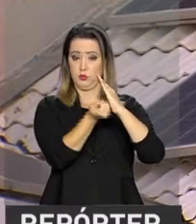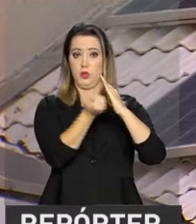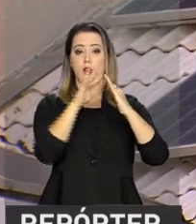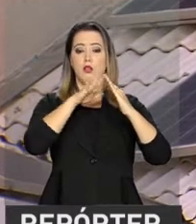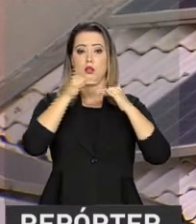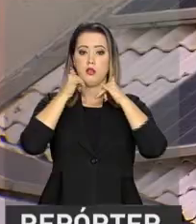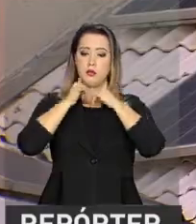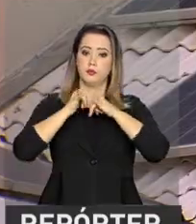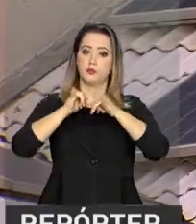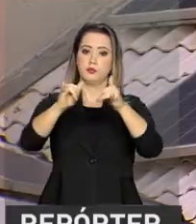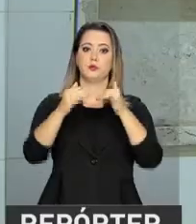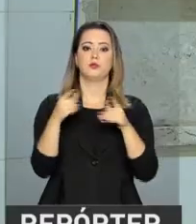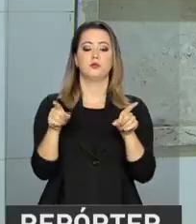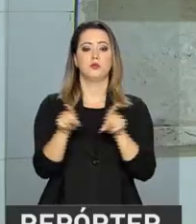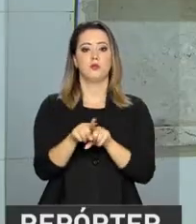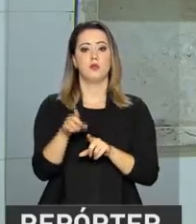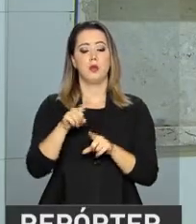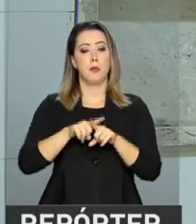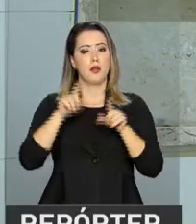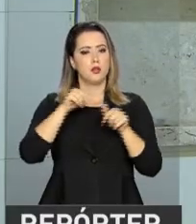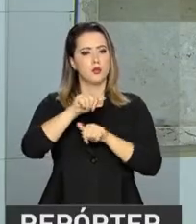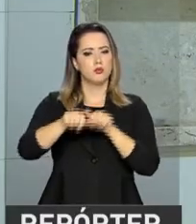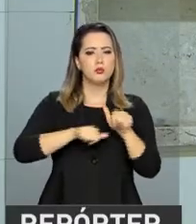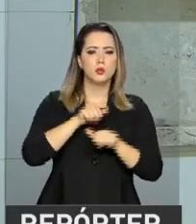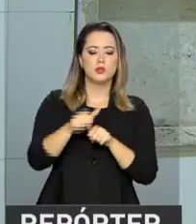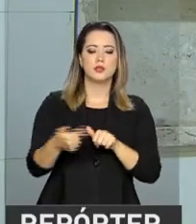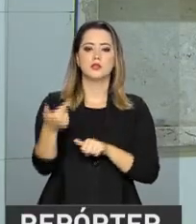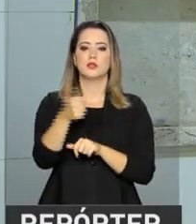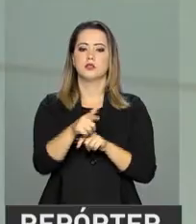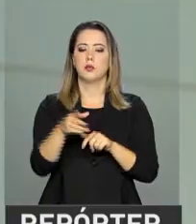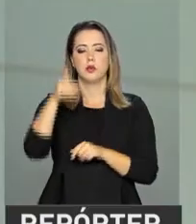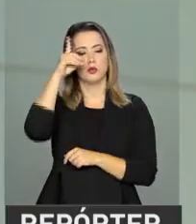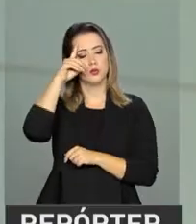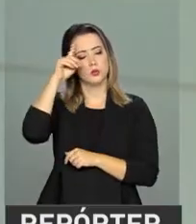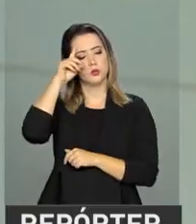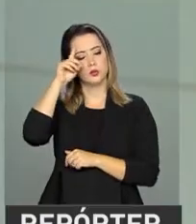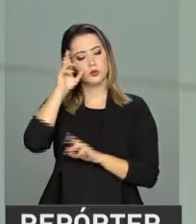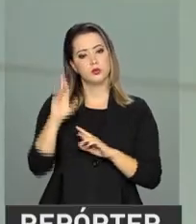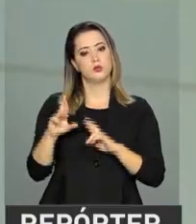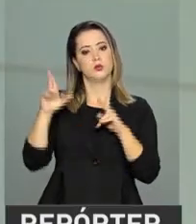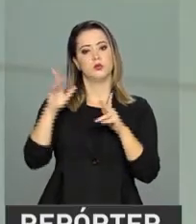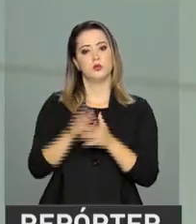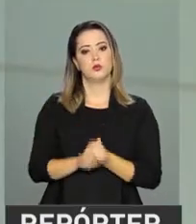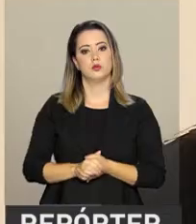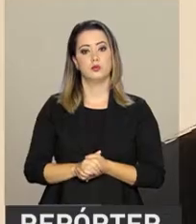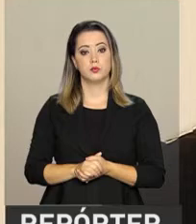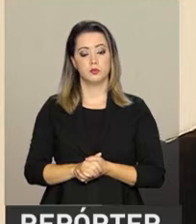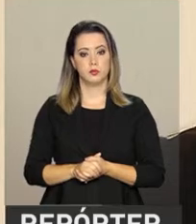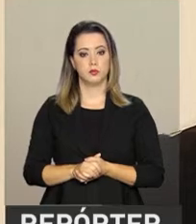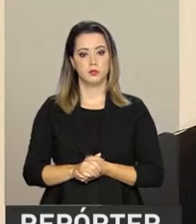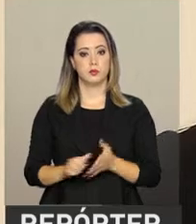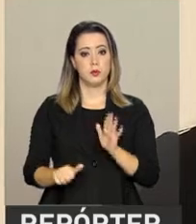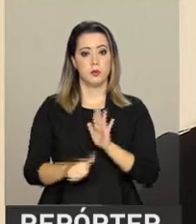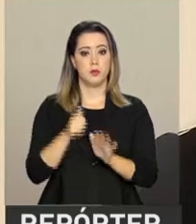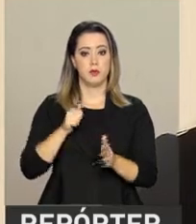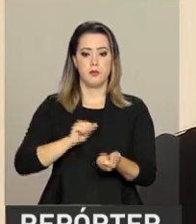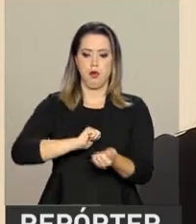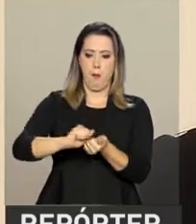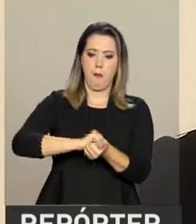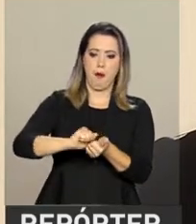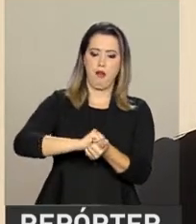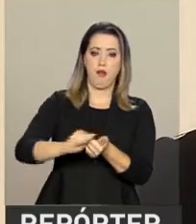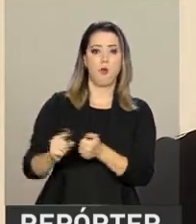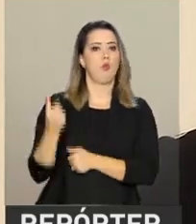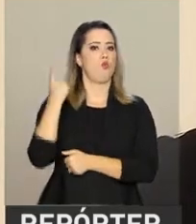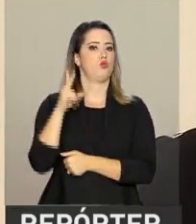de energia solar mas outras pequenas mudanças no dia a dia fizeram a diferença no bolso primeiro lavar roupa em um